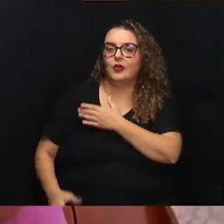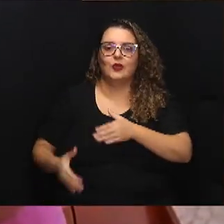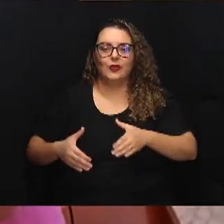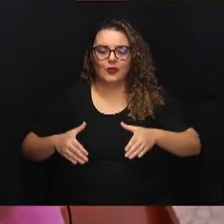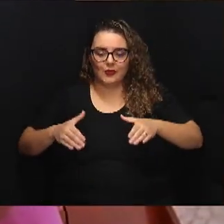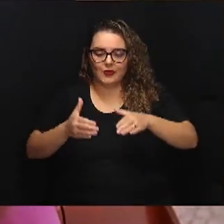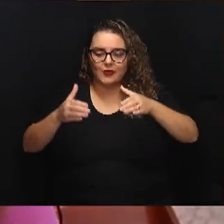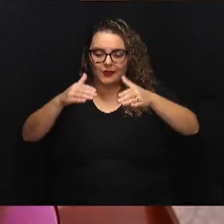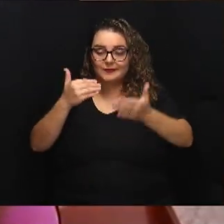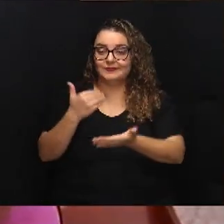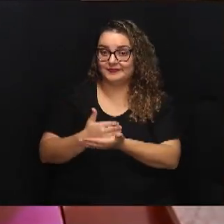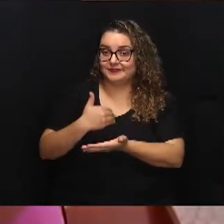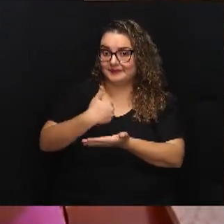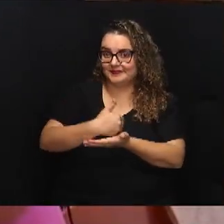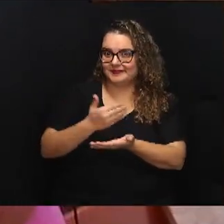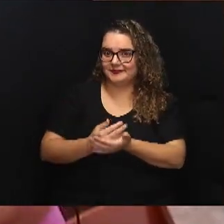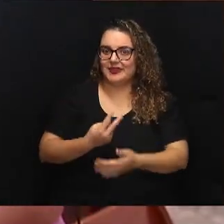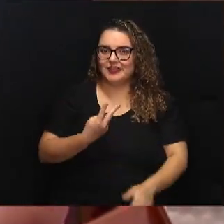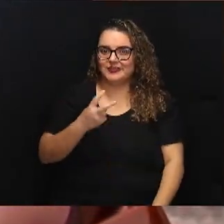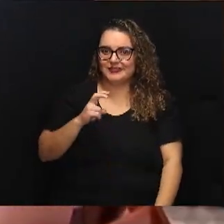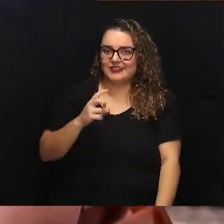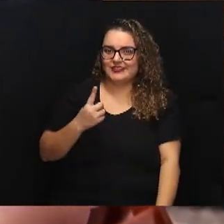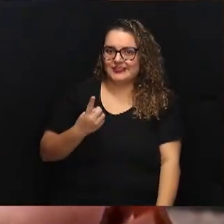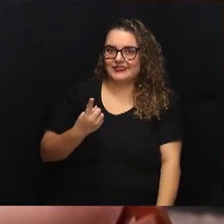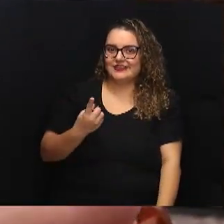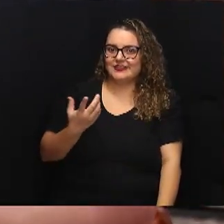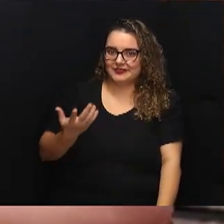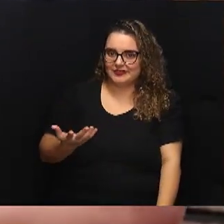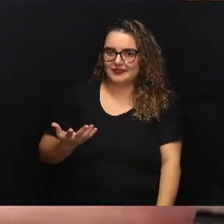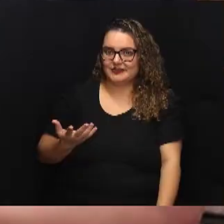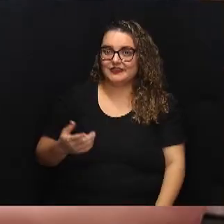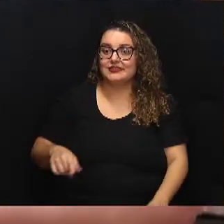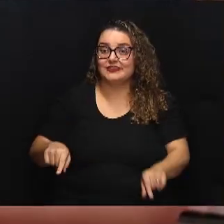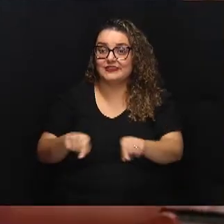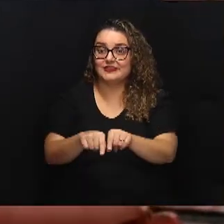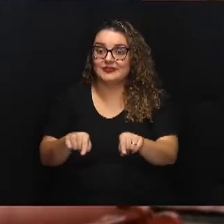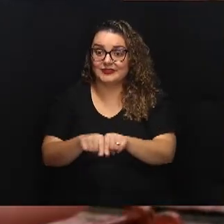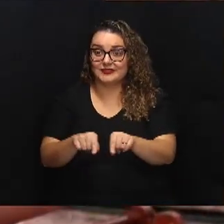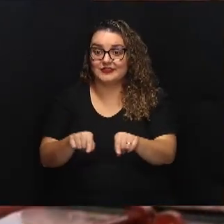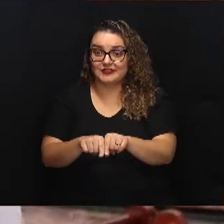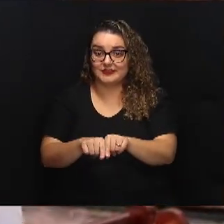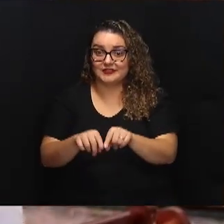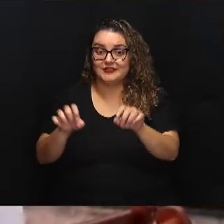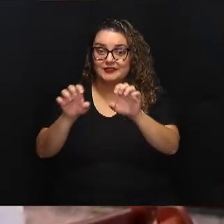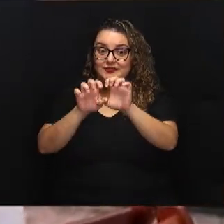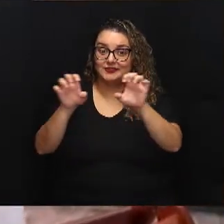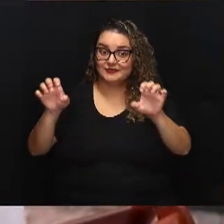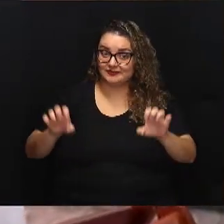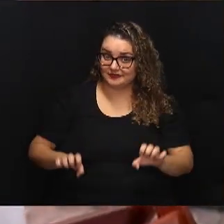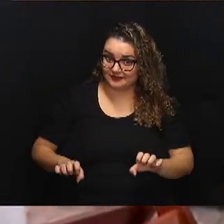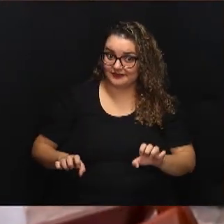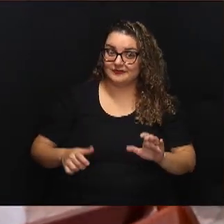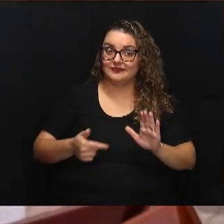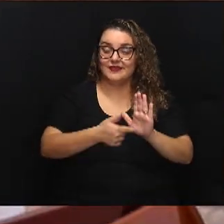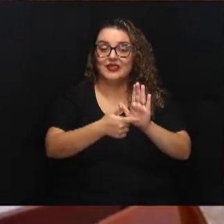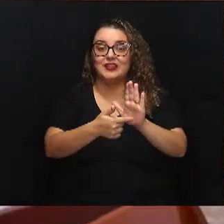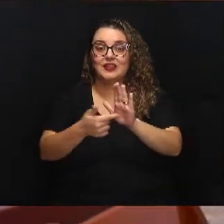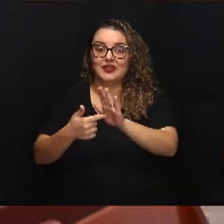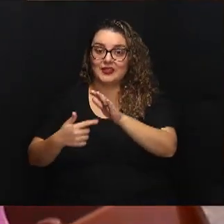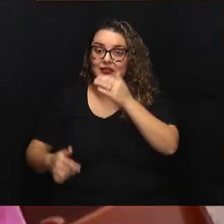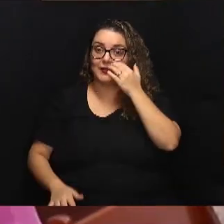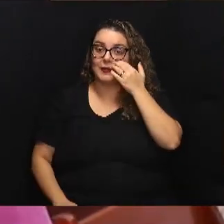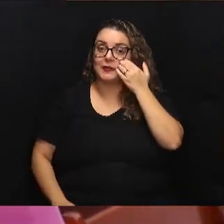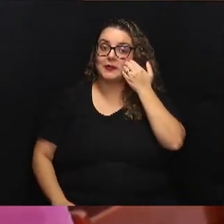dos 251 anos. Fora isso, a gente está tendo também uma estrutura que mostra aqui